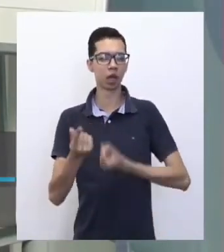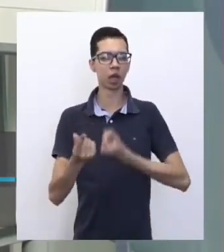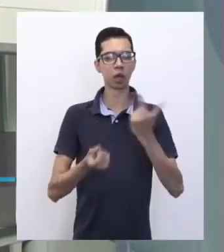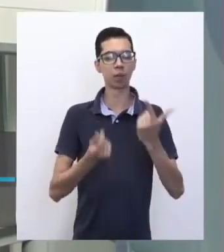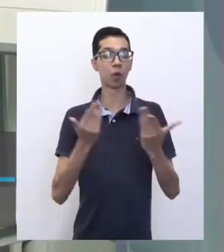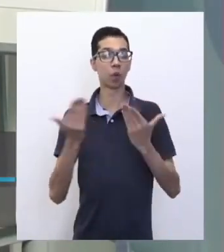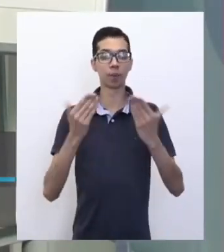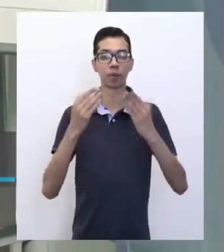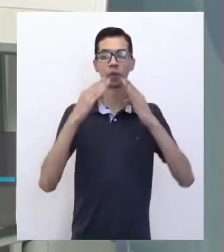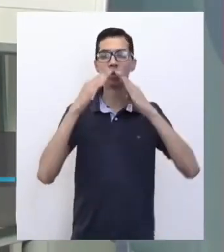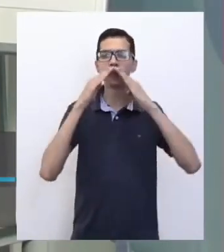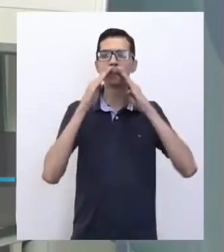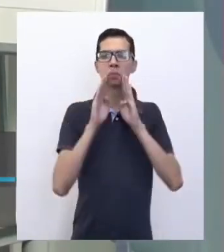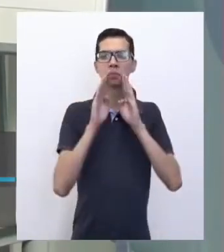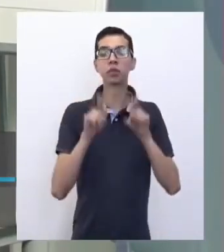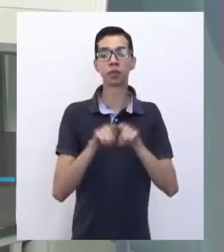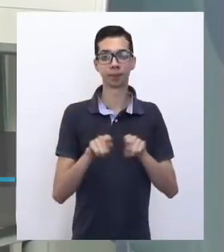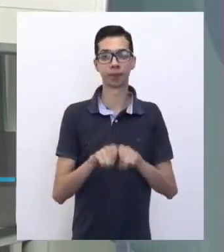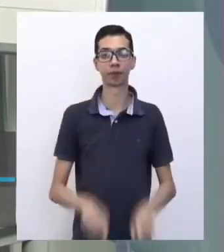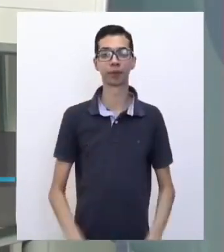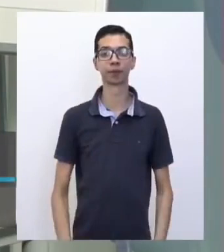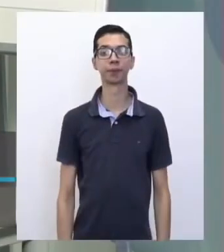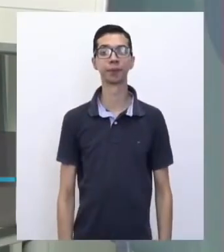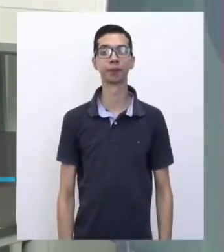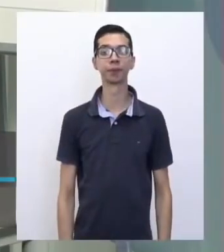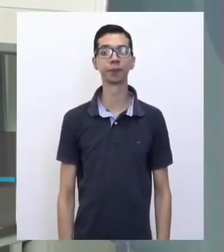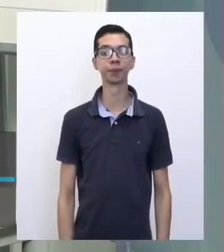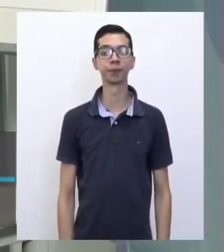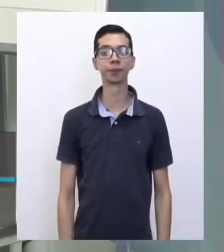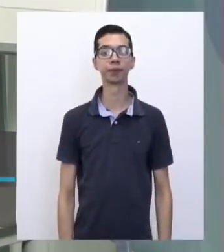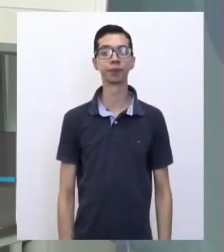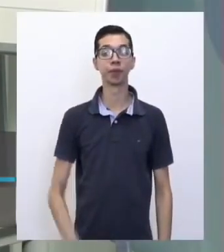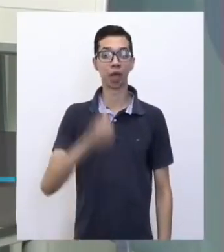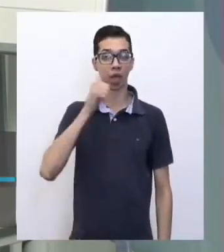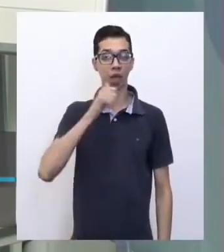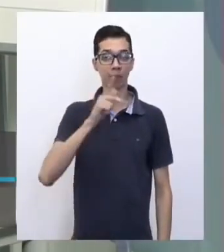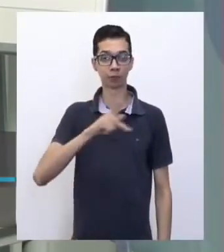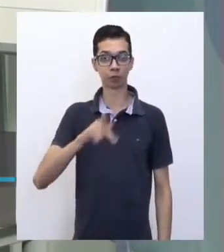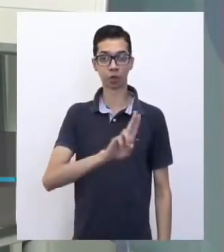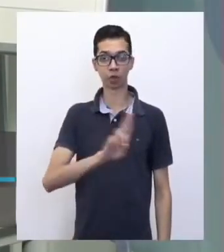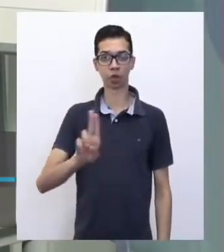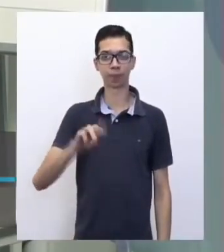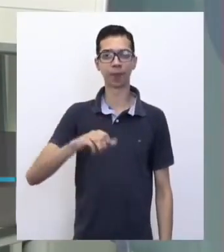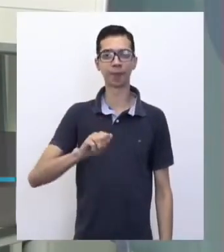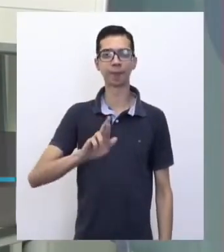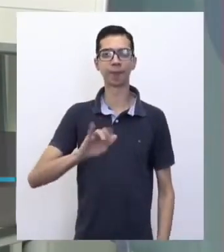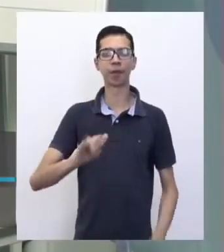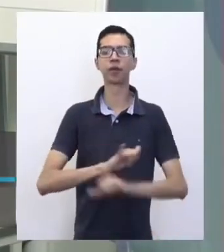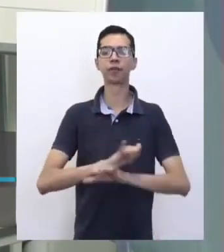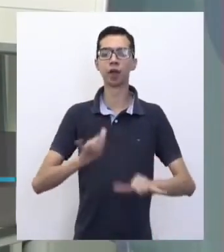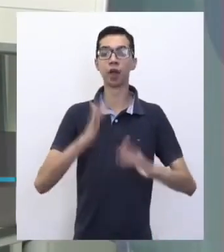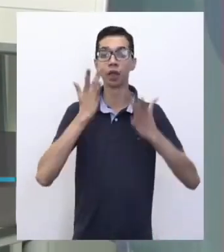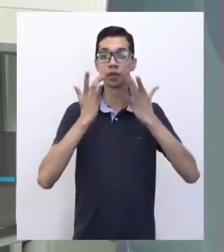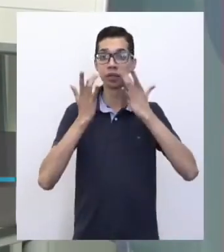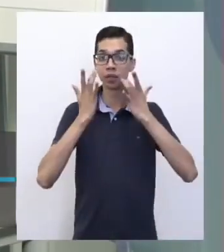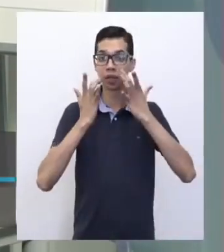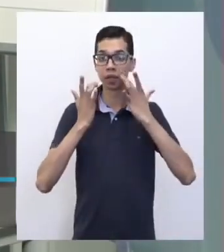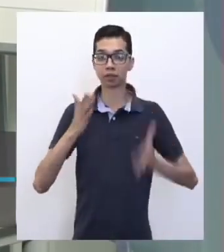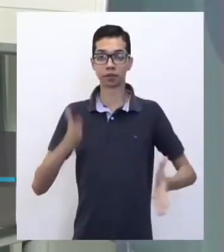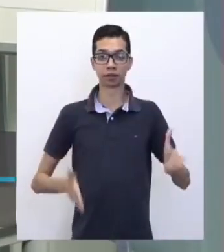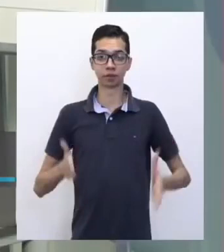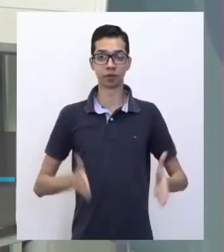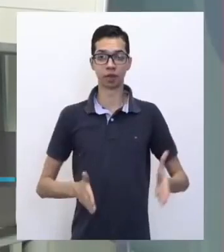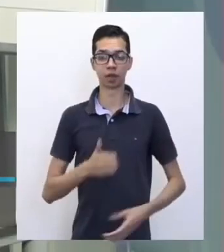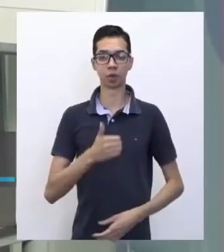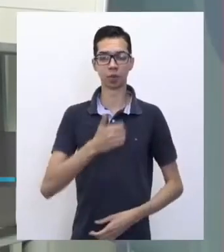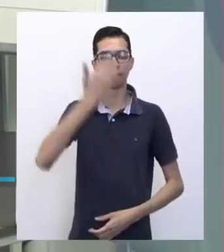Vamos ver lá mais alguma coisa. A professora Maria cita atuação teatral. Obrigada, professora, pela